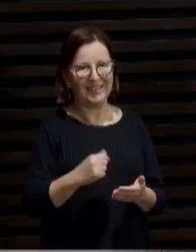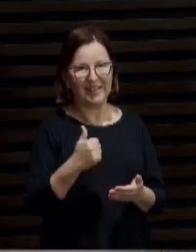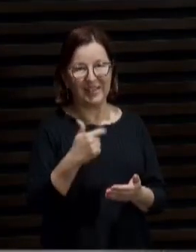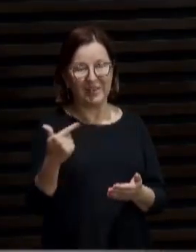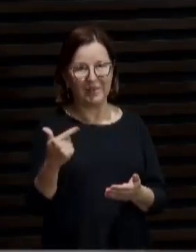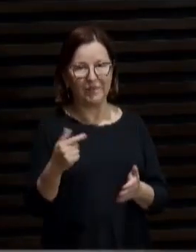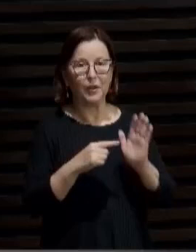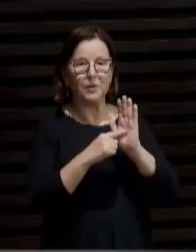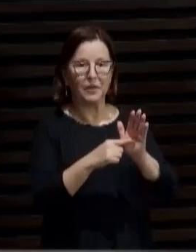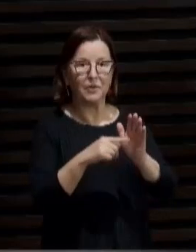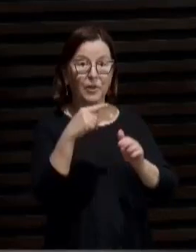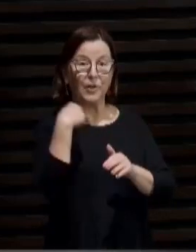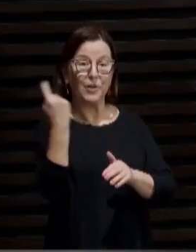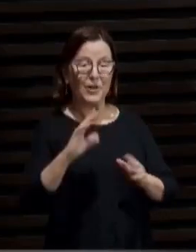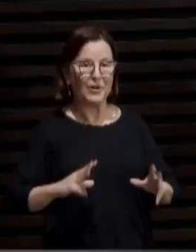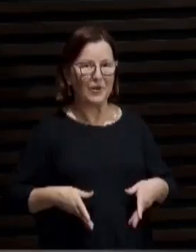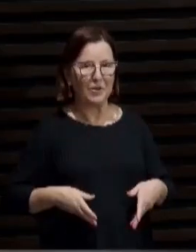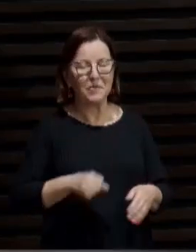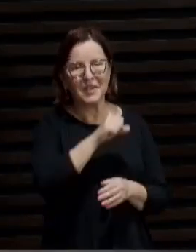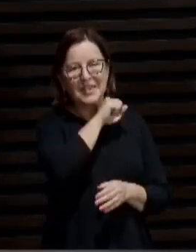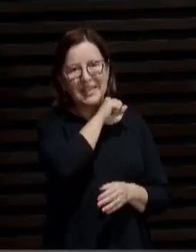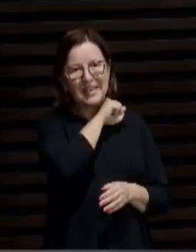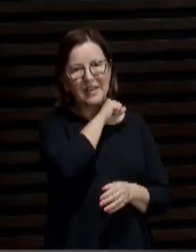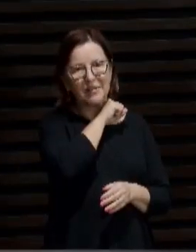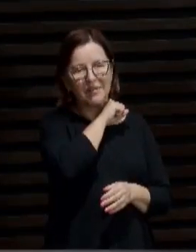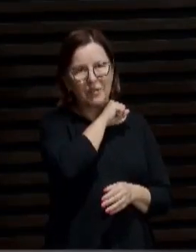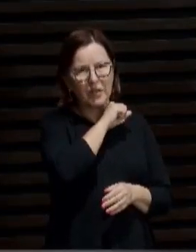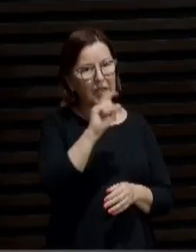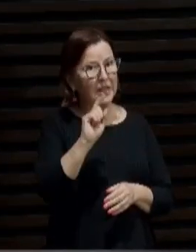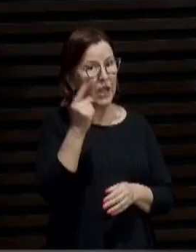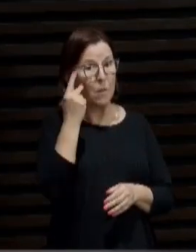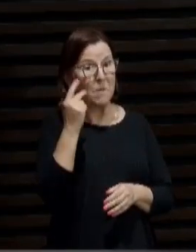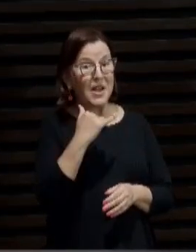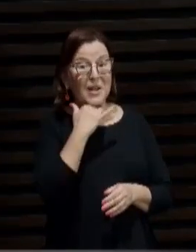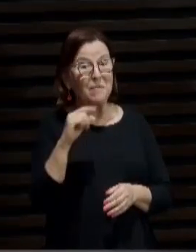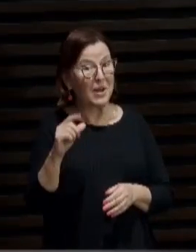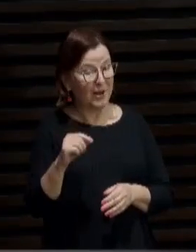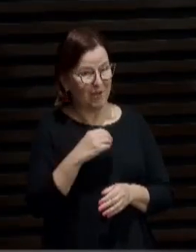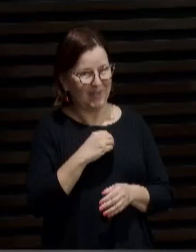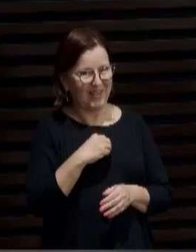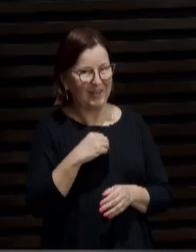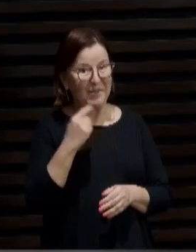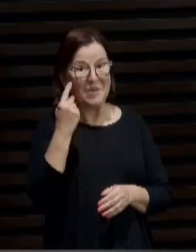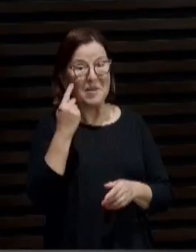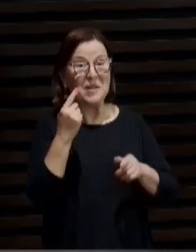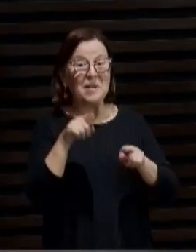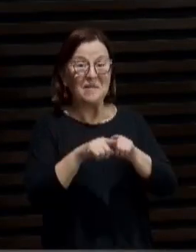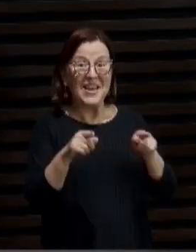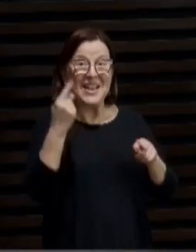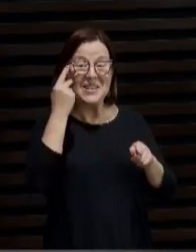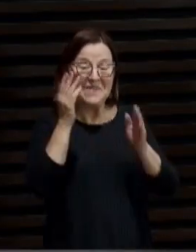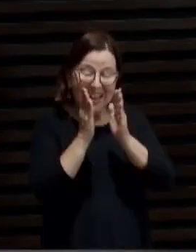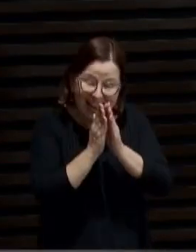corpo por sacrifício. Esse sacrifício não é para perdão do seu pecado, meu irmão. É para adoração. Sabe o que é isso aqui? É assim, eu vivo